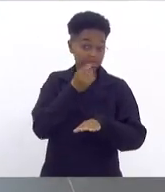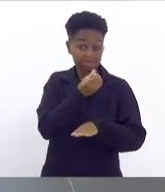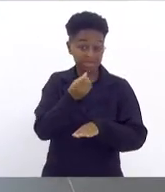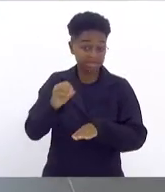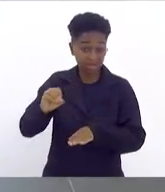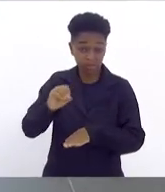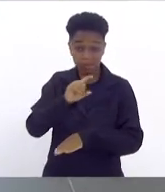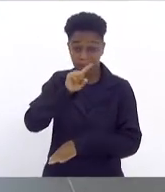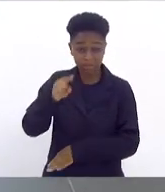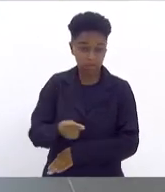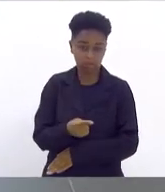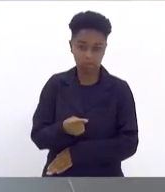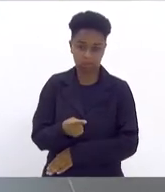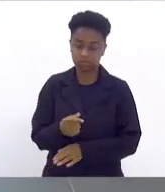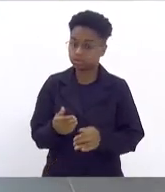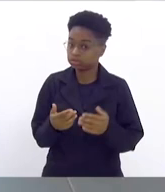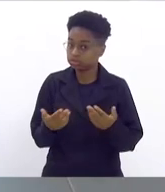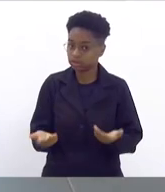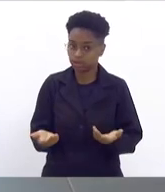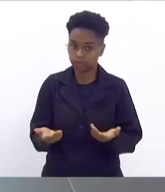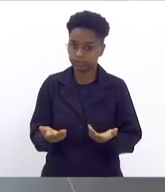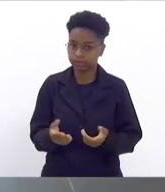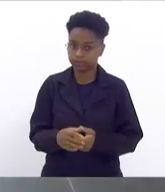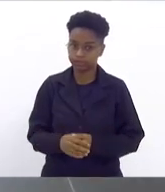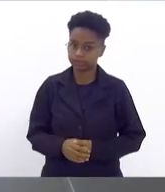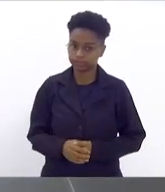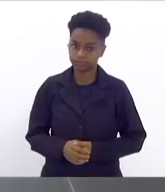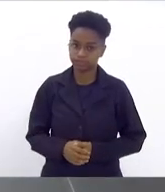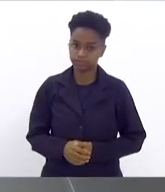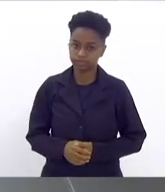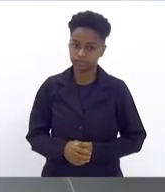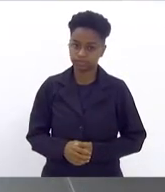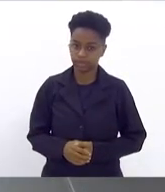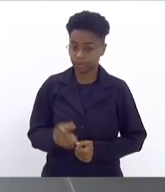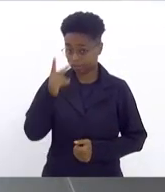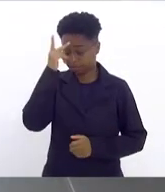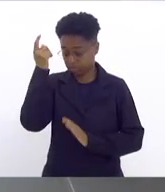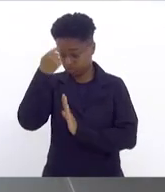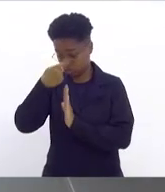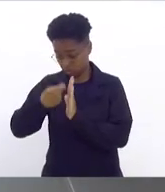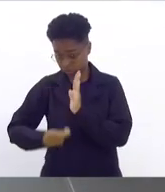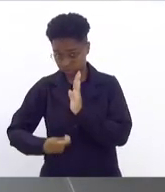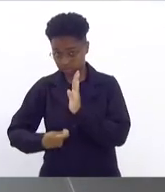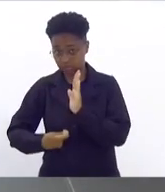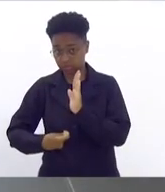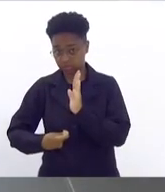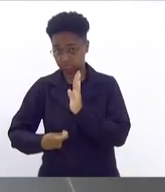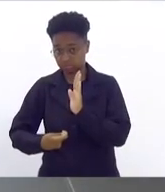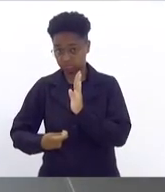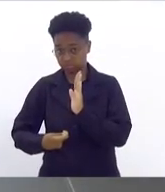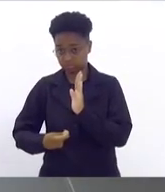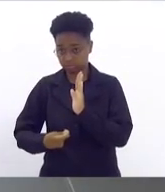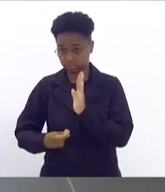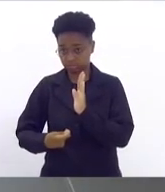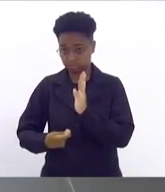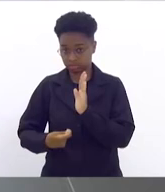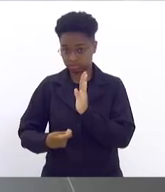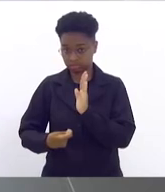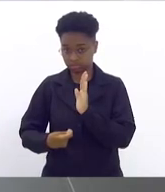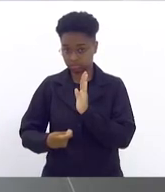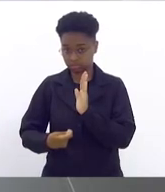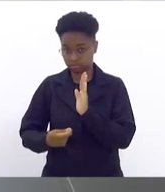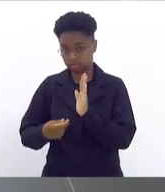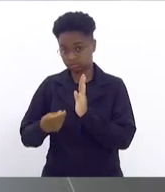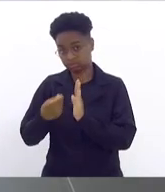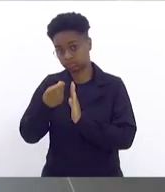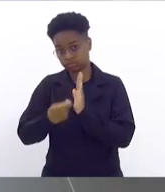Então, nesse sentido, o relator desse caso específico, que